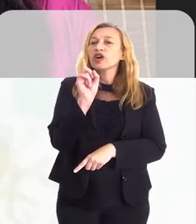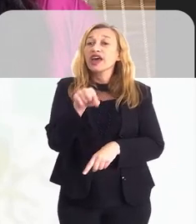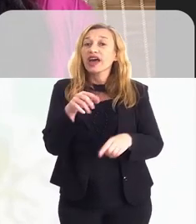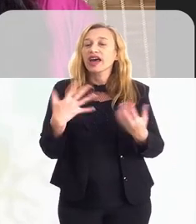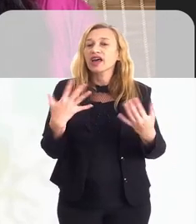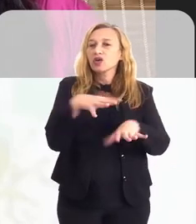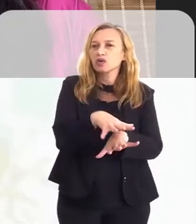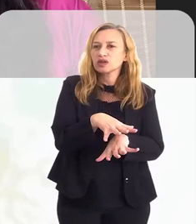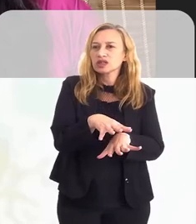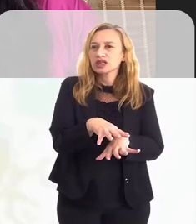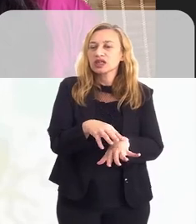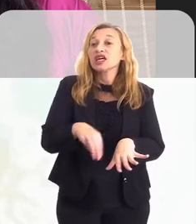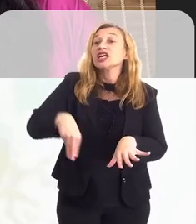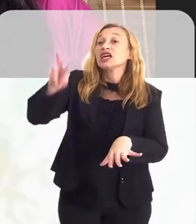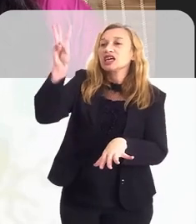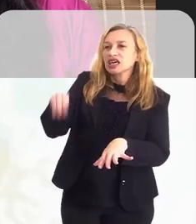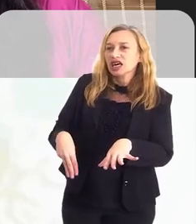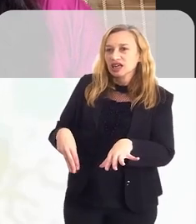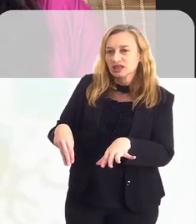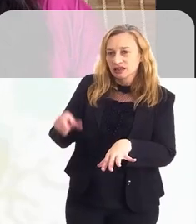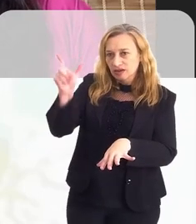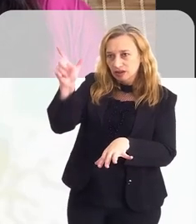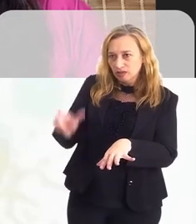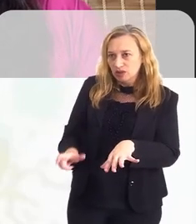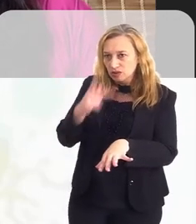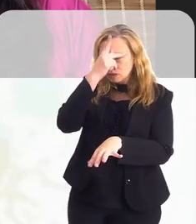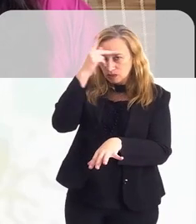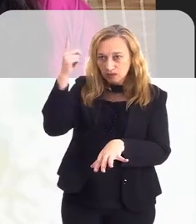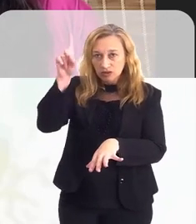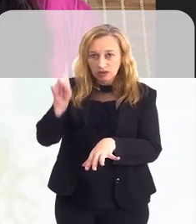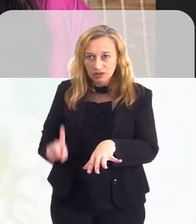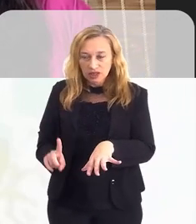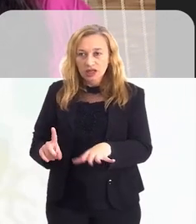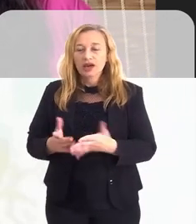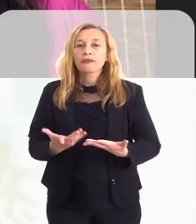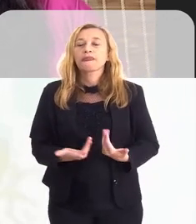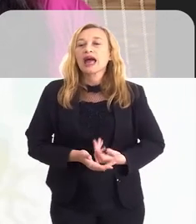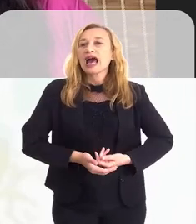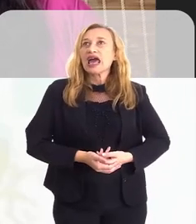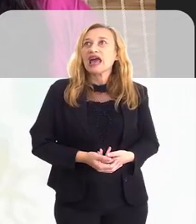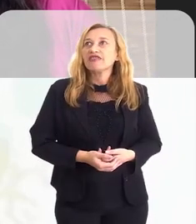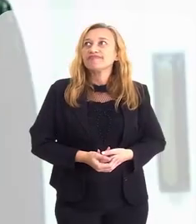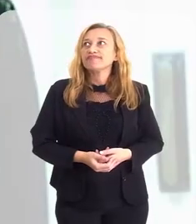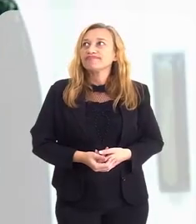é inclusão, né, e quem são as pessoas com deficiência. Você há pouco citou